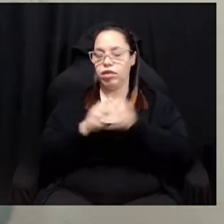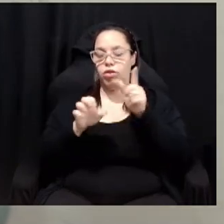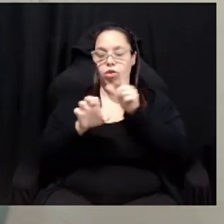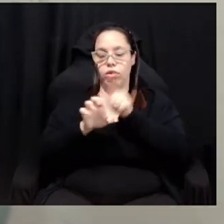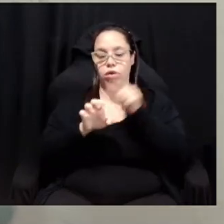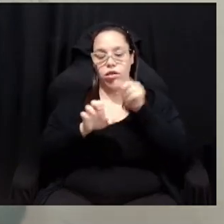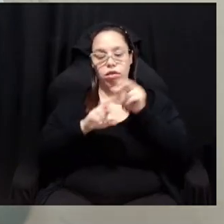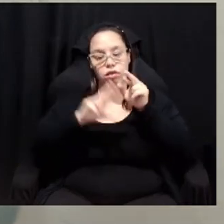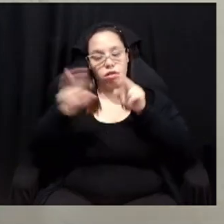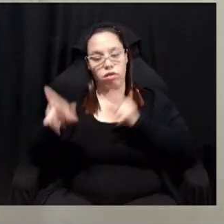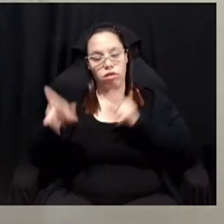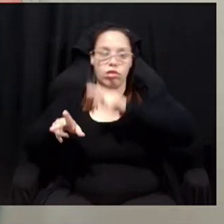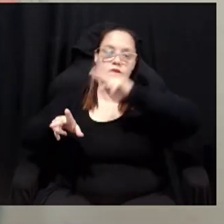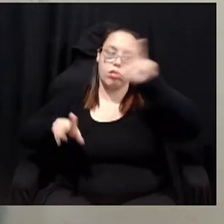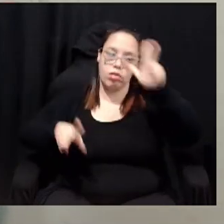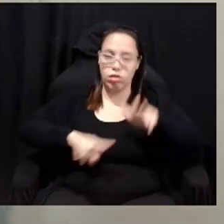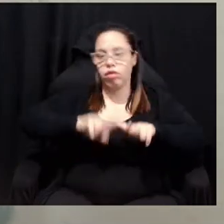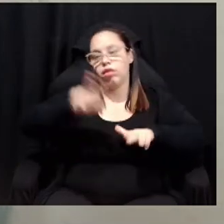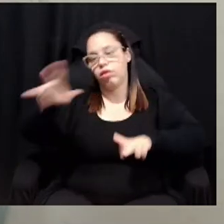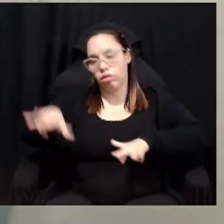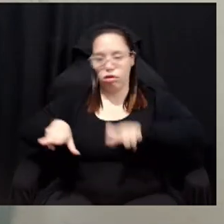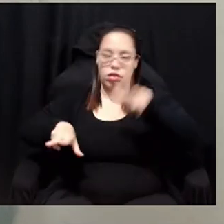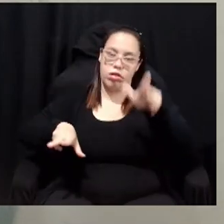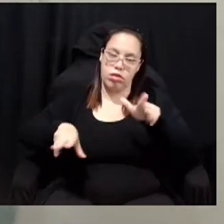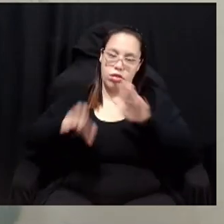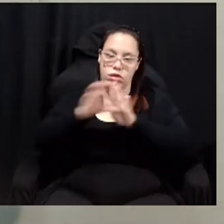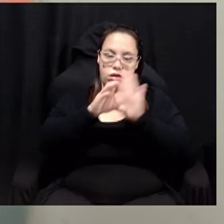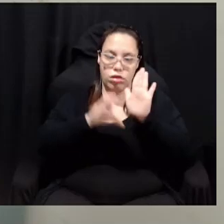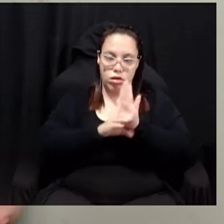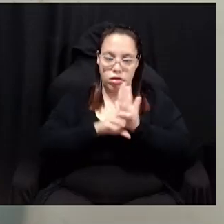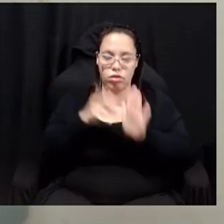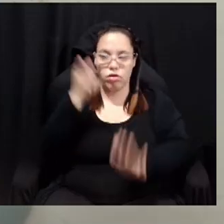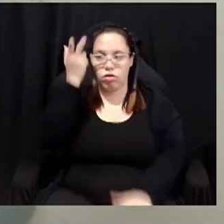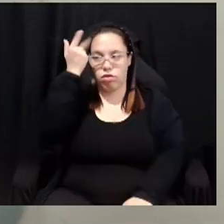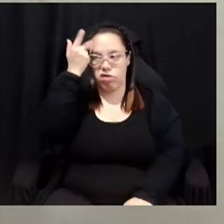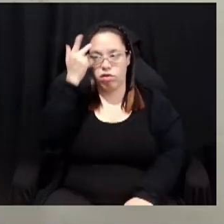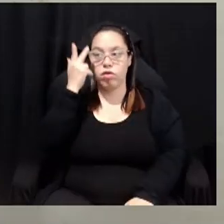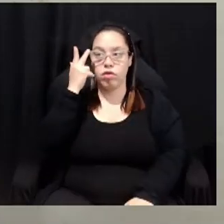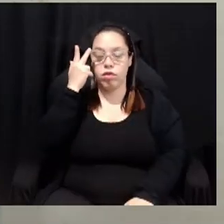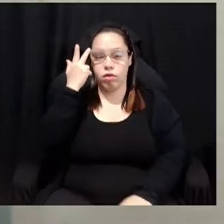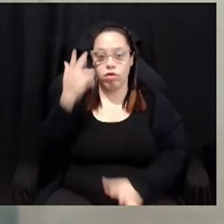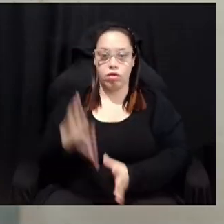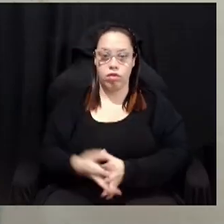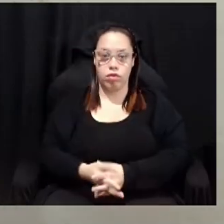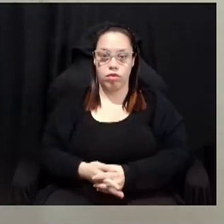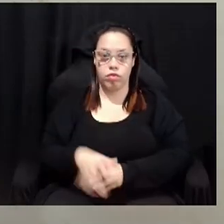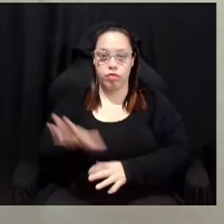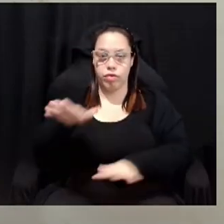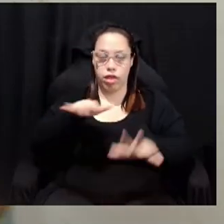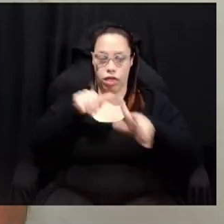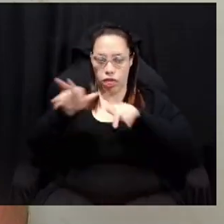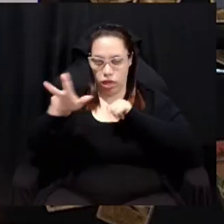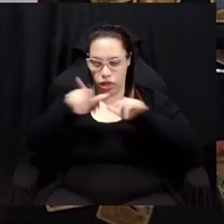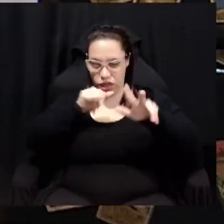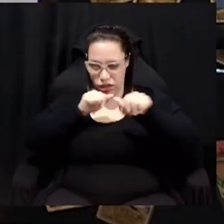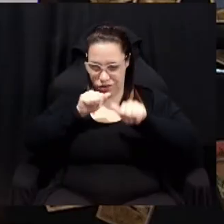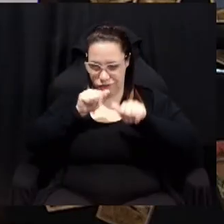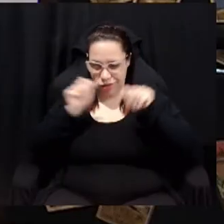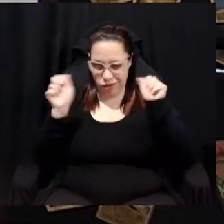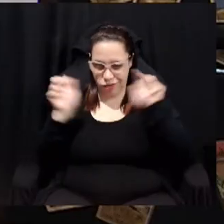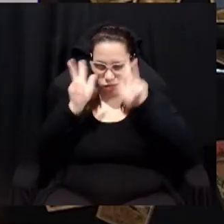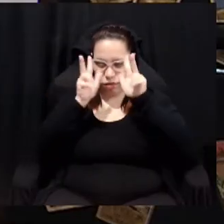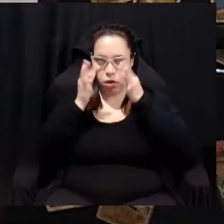que é um conteúdo e o que é uma postagem que tem um call to action, né? Uma chamada para ação, uma chamada para venda. Aí